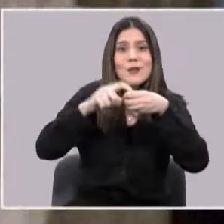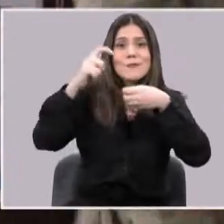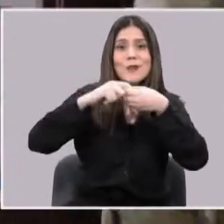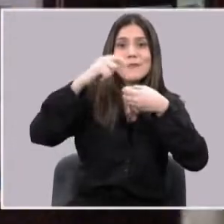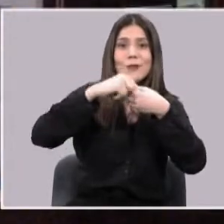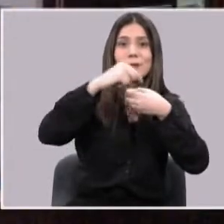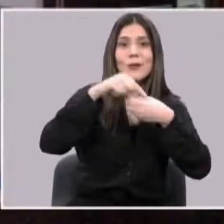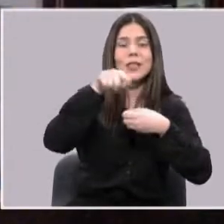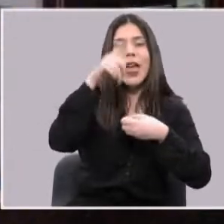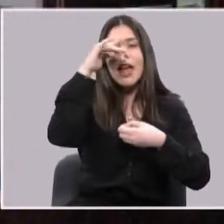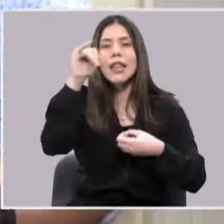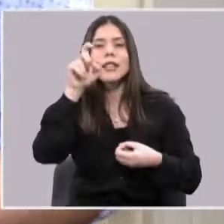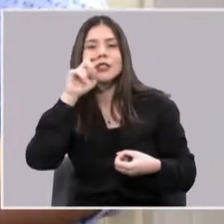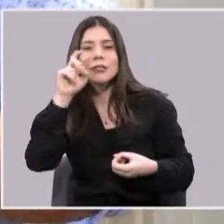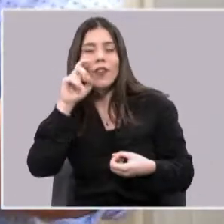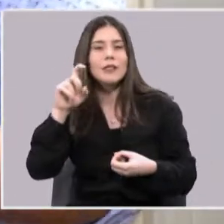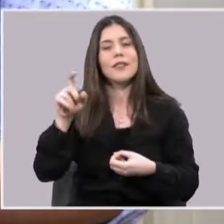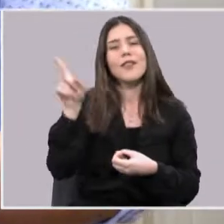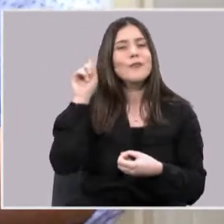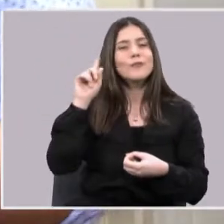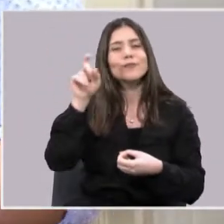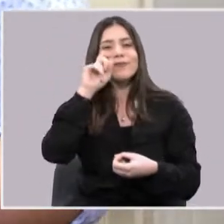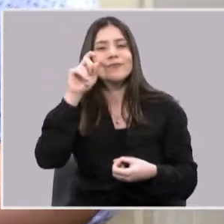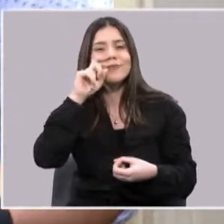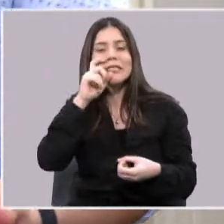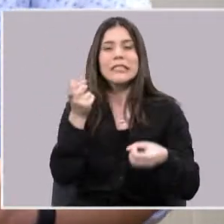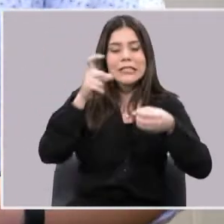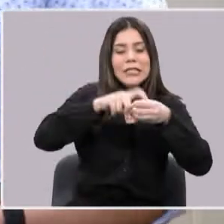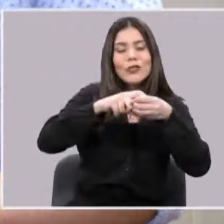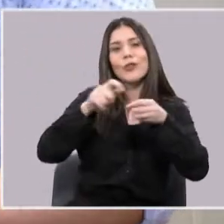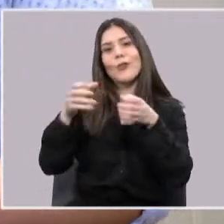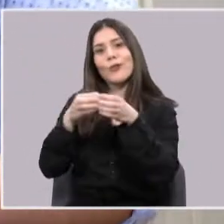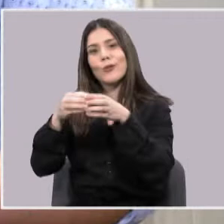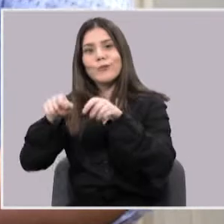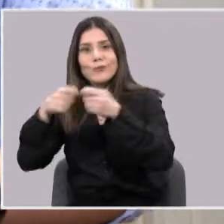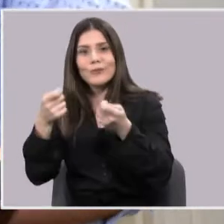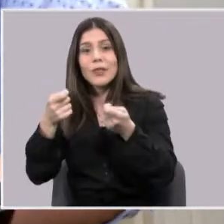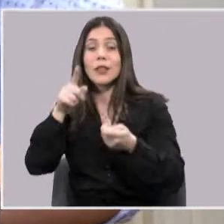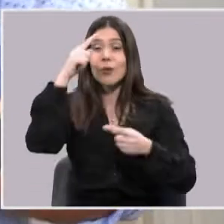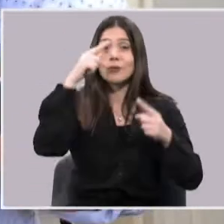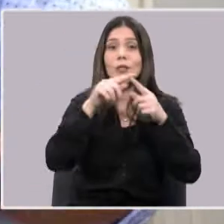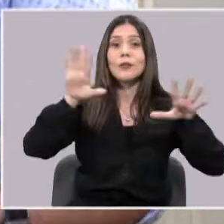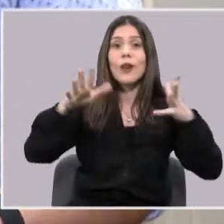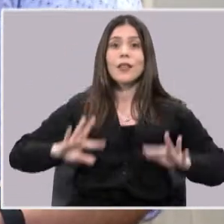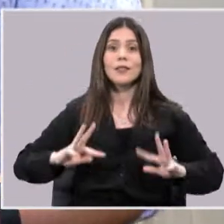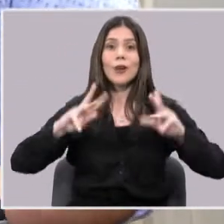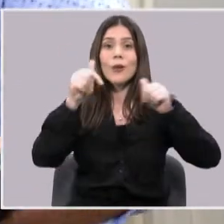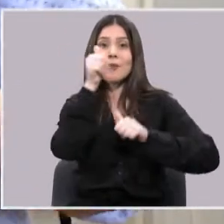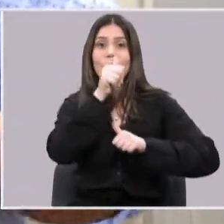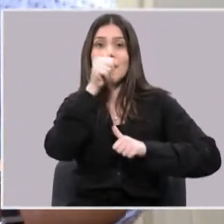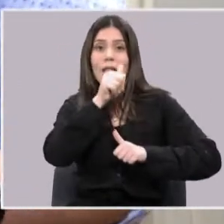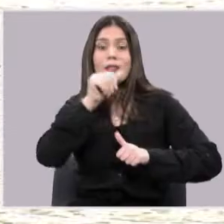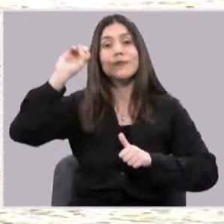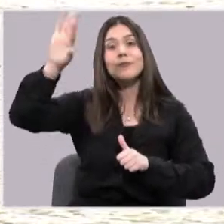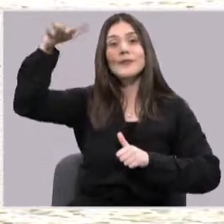se juntam por um conjunto de ideais e de ideologias, normalmente estão anexos a um partido e que têm como objetivo desenvolver atividades